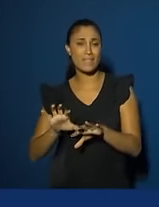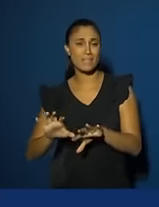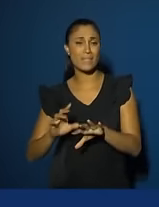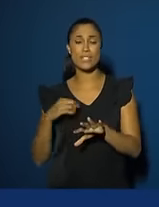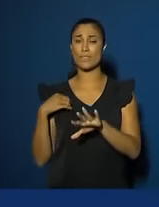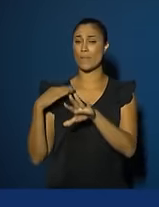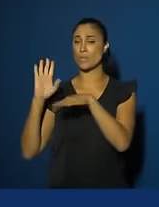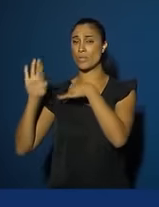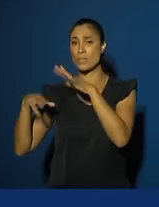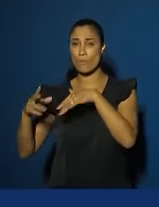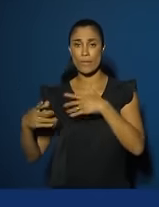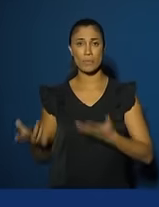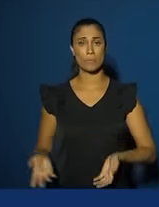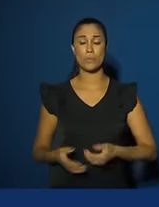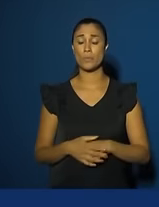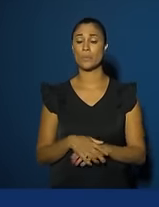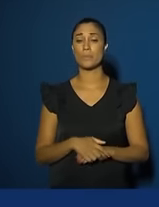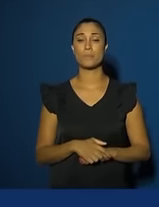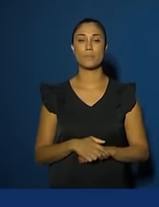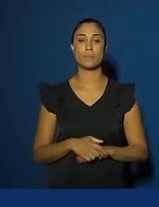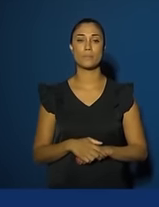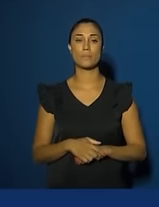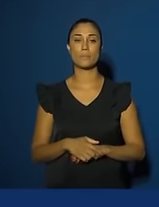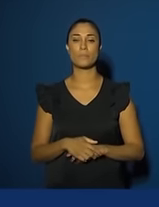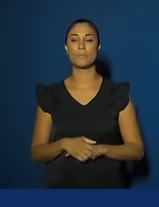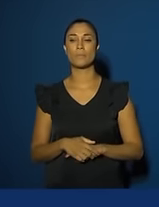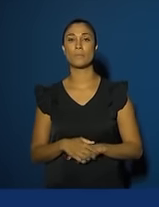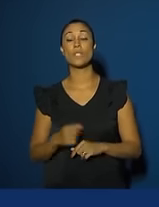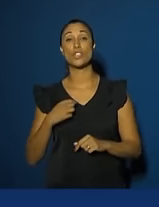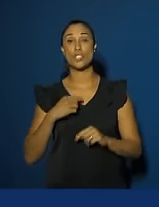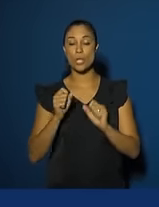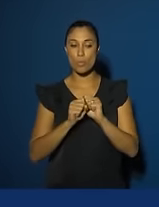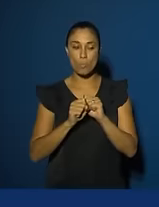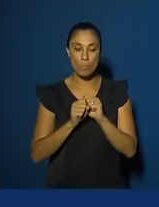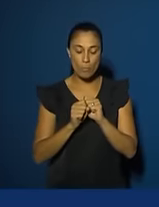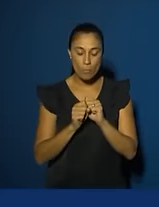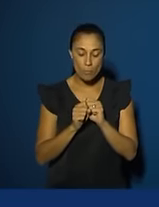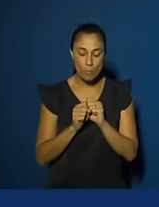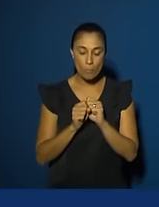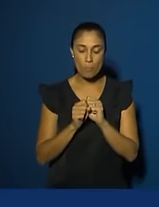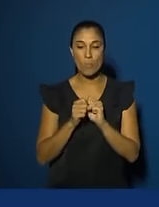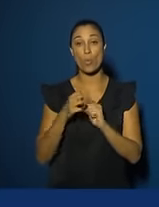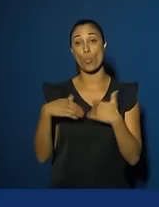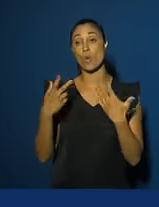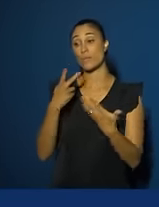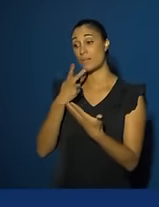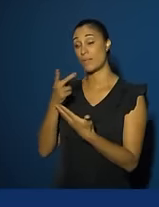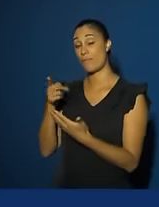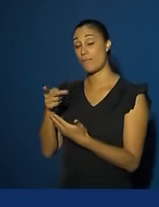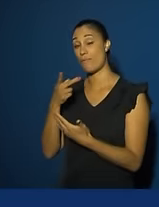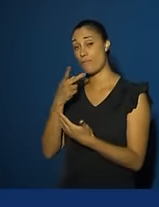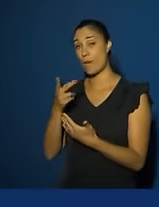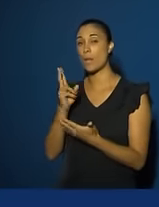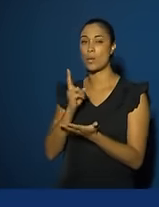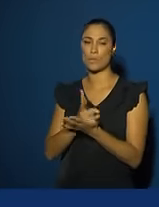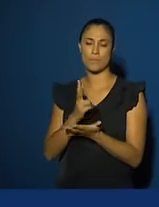vamos nos desenvolver e nós temos um enorme potencial para isso então o que eu quero dizer quando você fala de Eu sempre tô dizendo não é